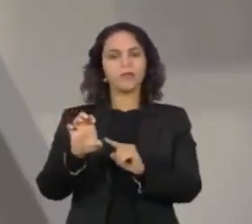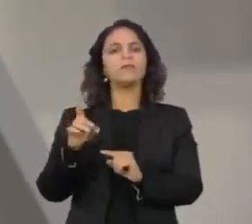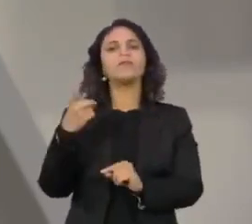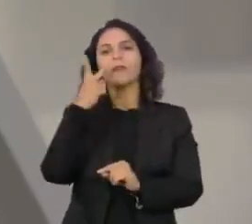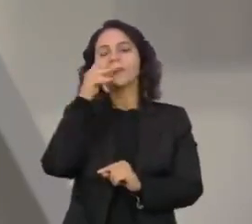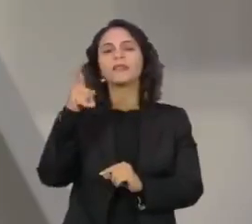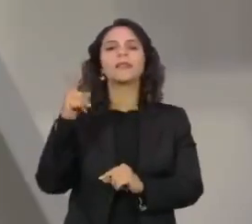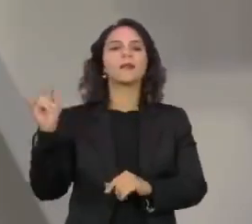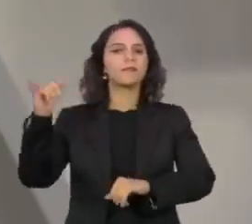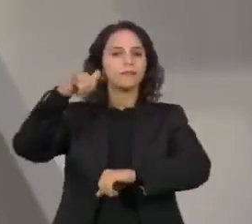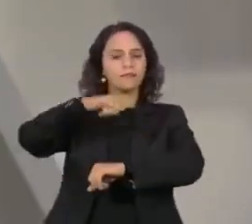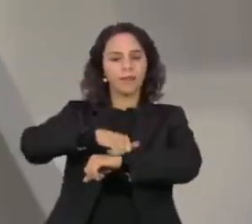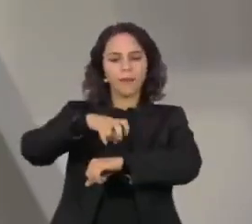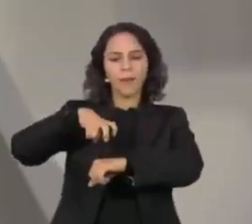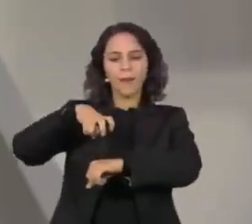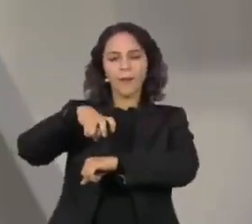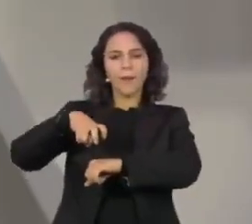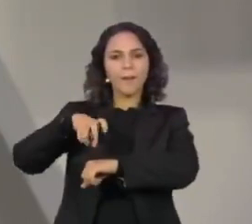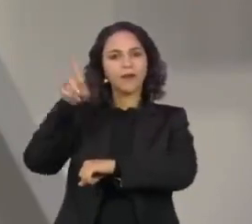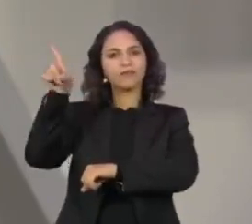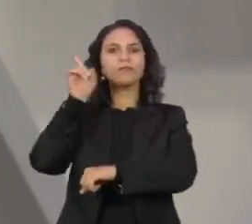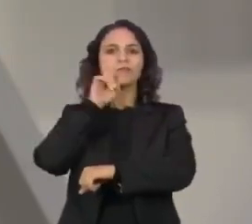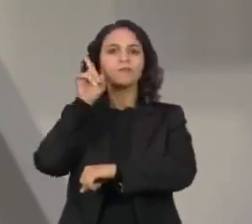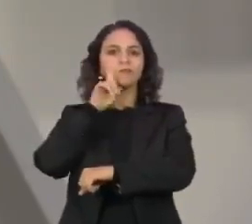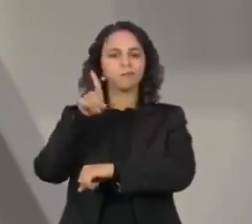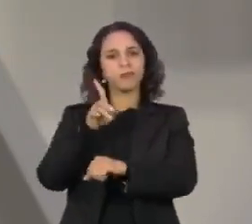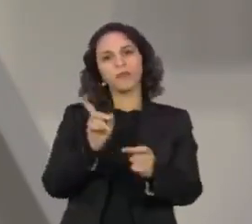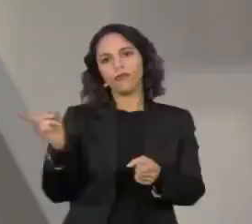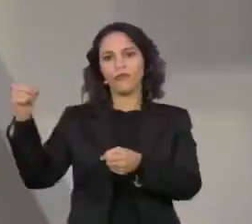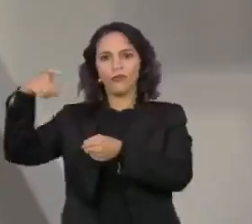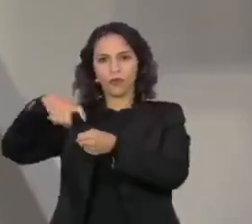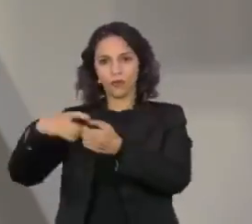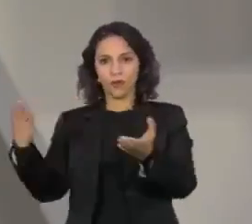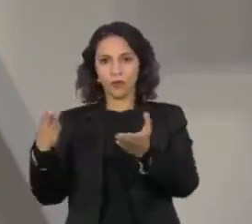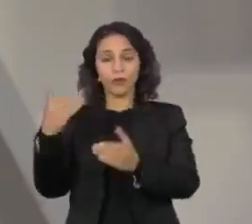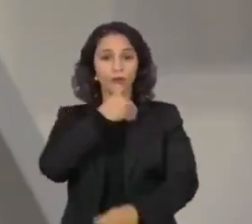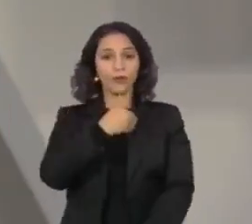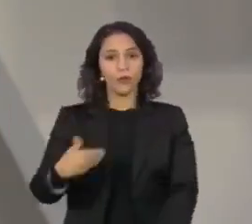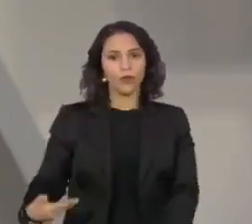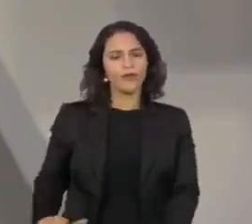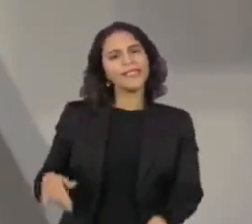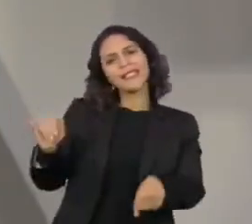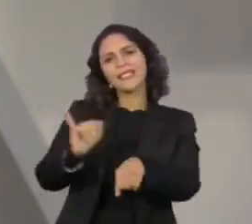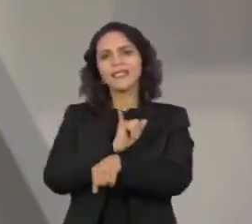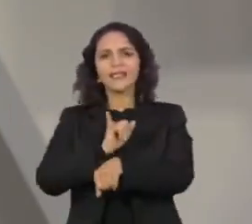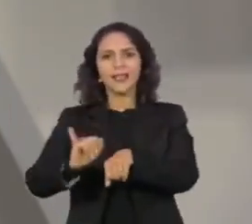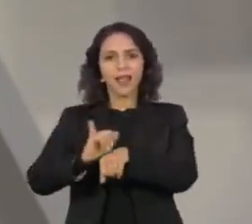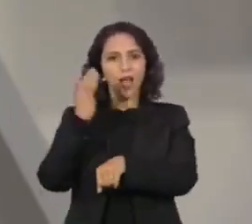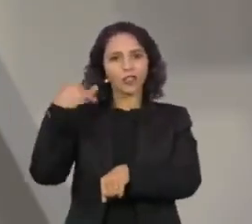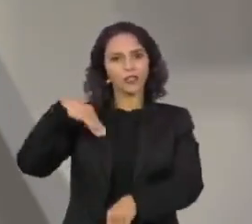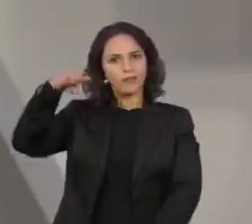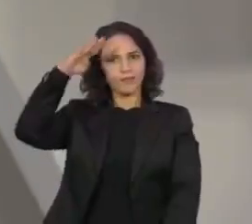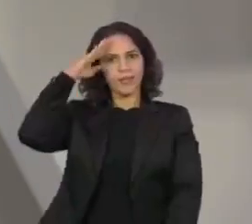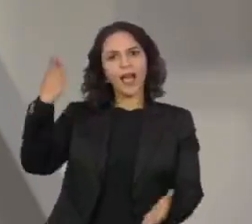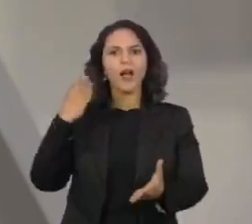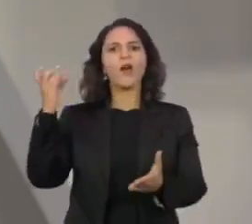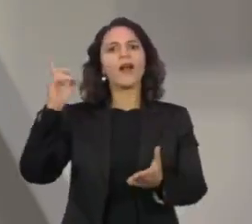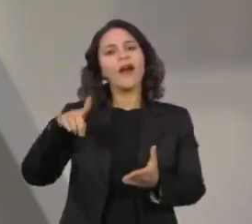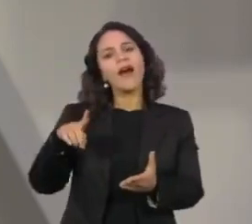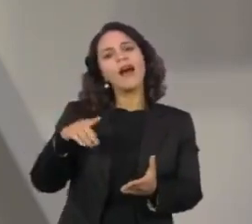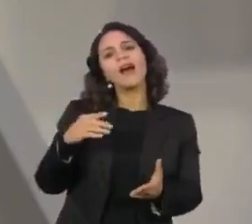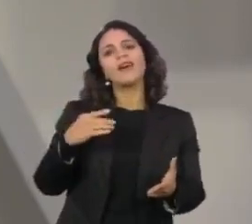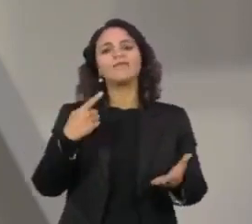retirada Total das tropas do Afeganistão o governo americano definir a saída como uma mudança de Missão militar para a missão